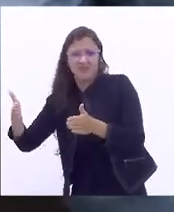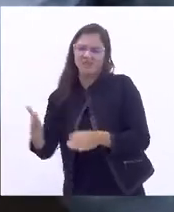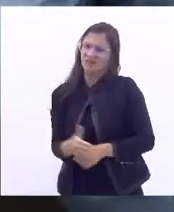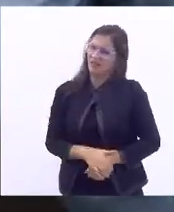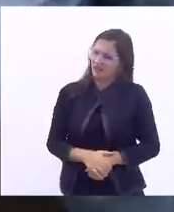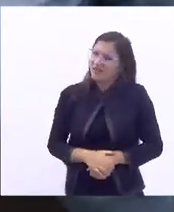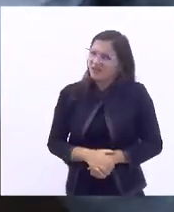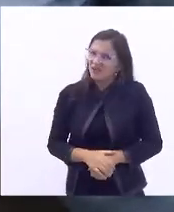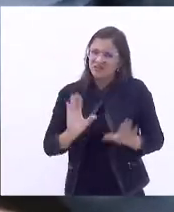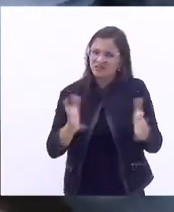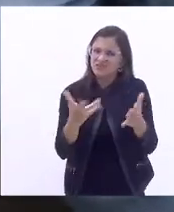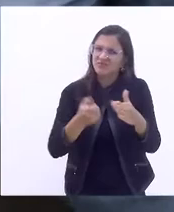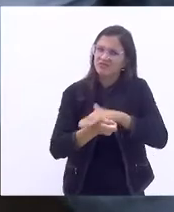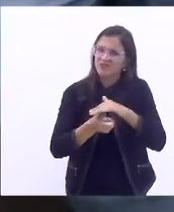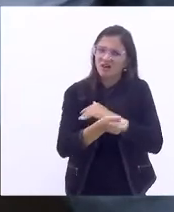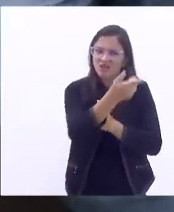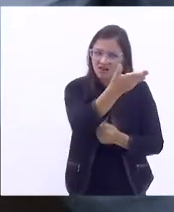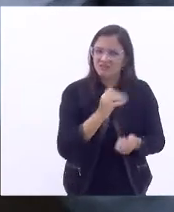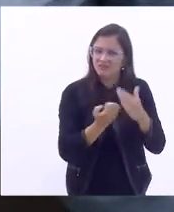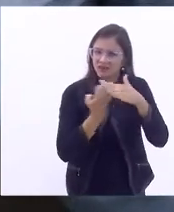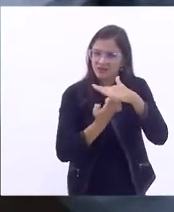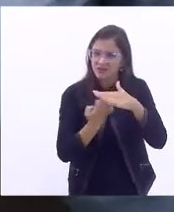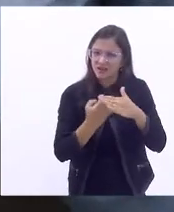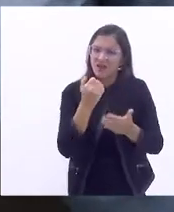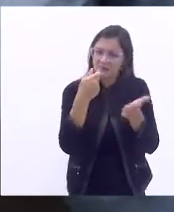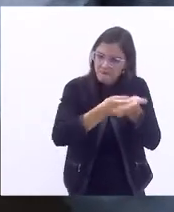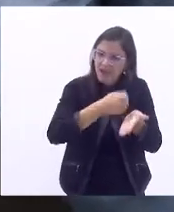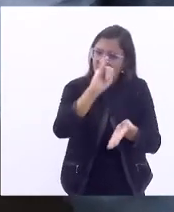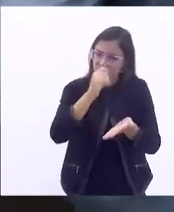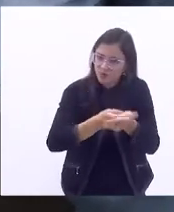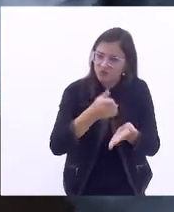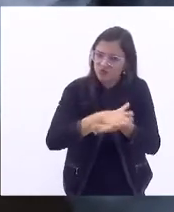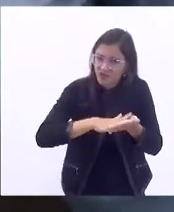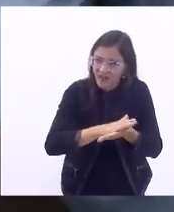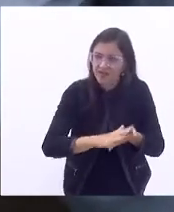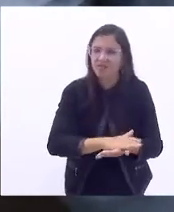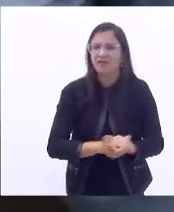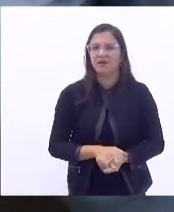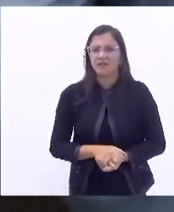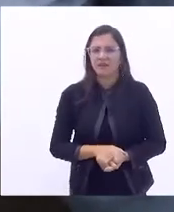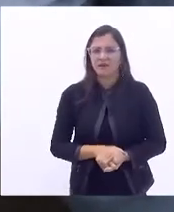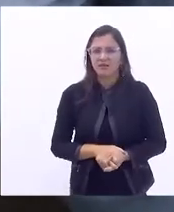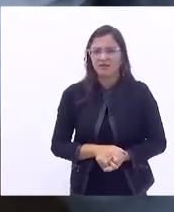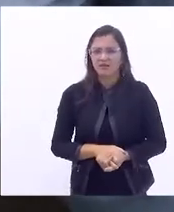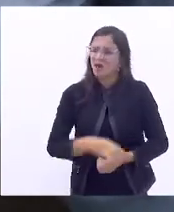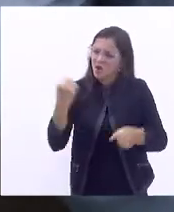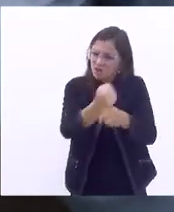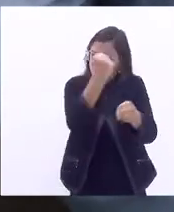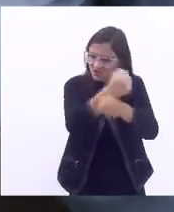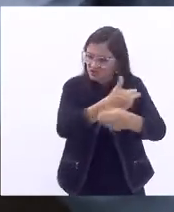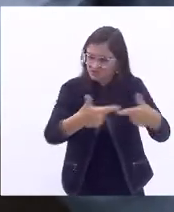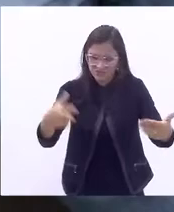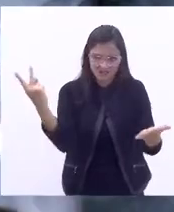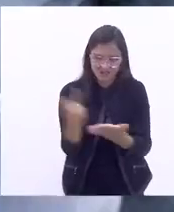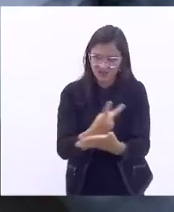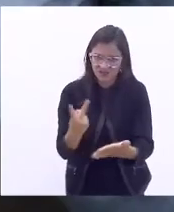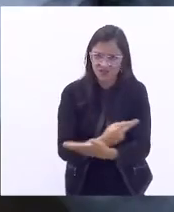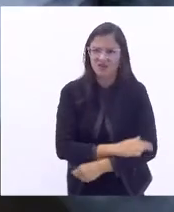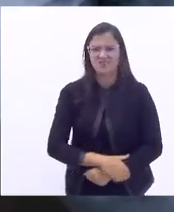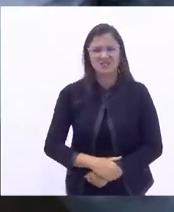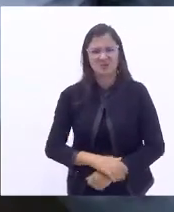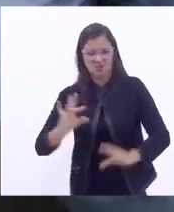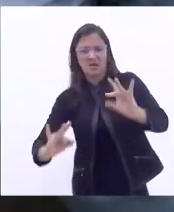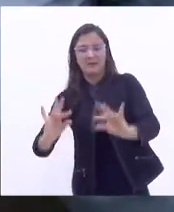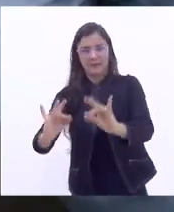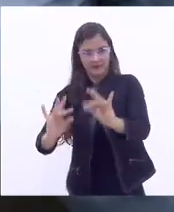empresa, para ela não pagar imposto. Ela construiu um porto dentro do espelho d'água da Baía de Sepetiba, acabou com os